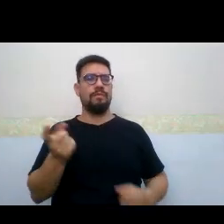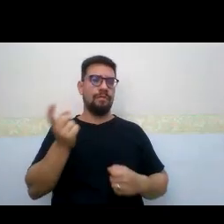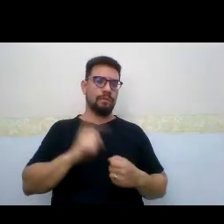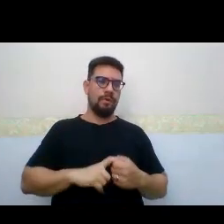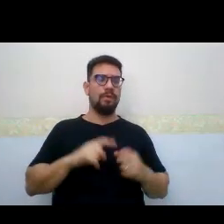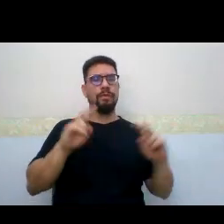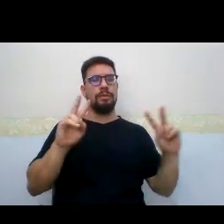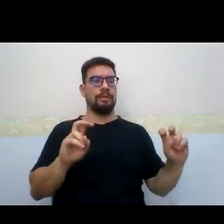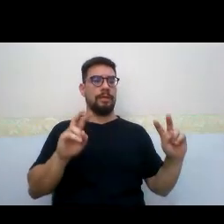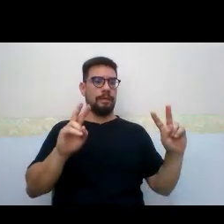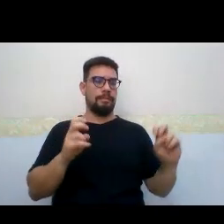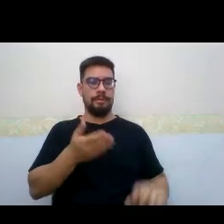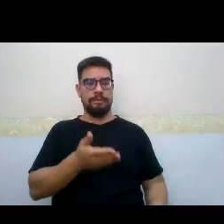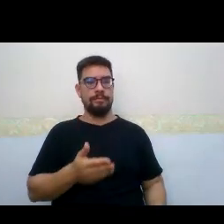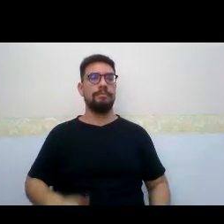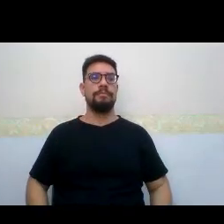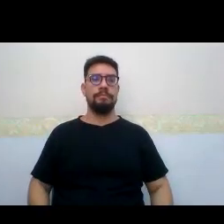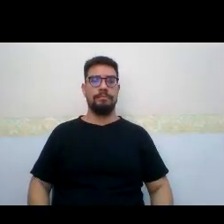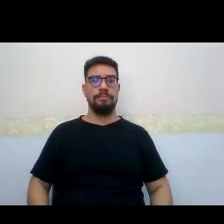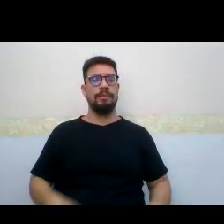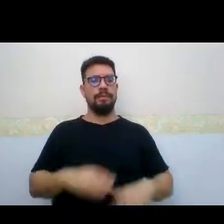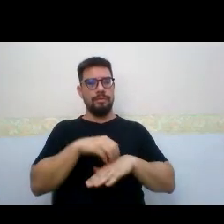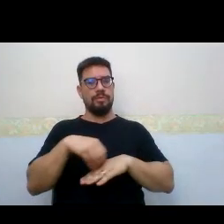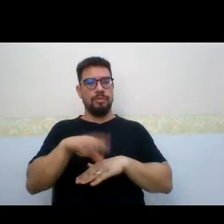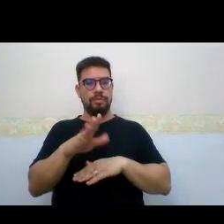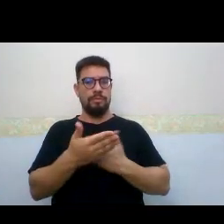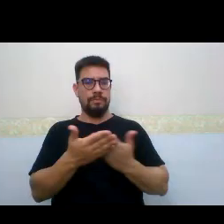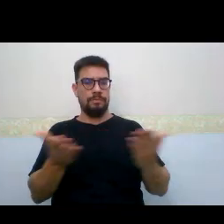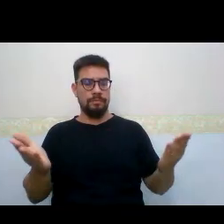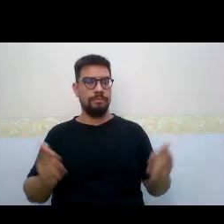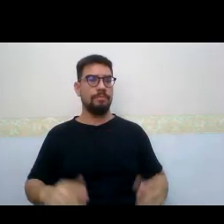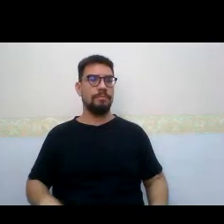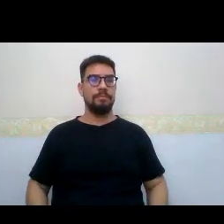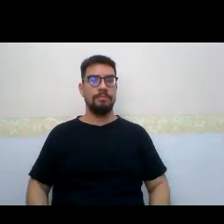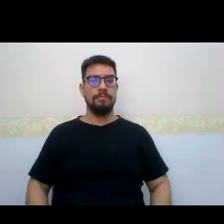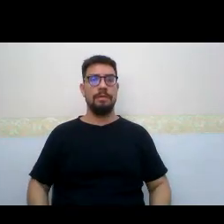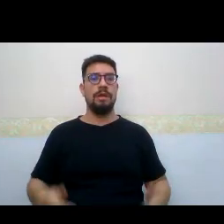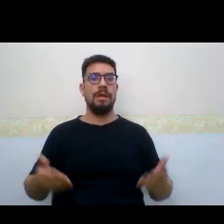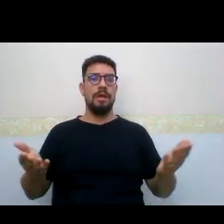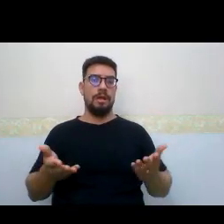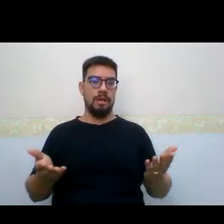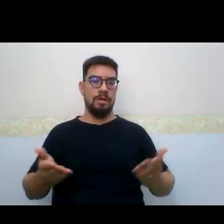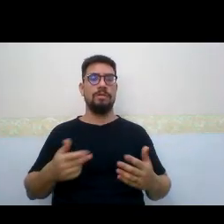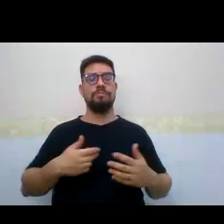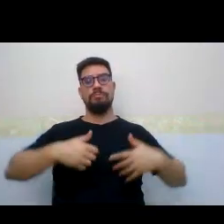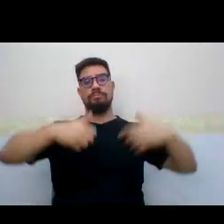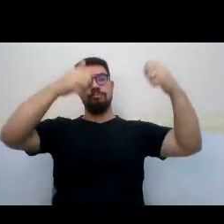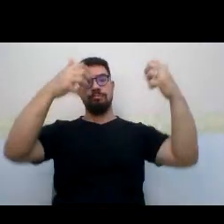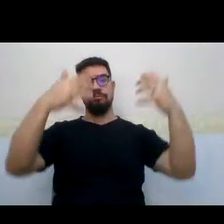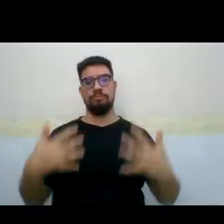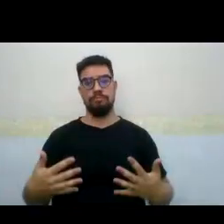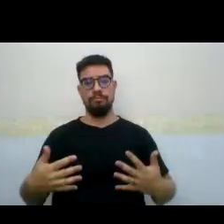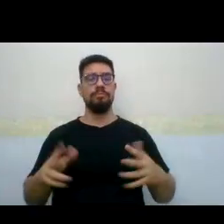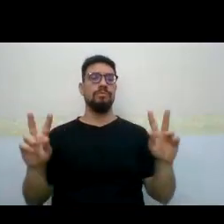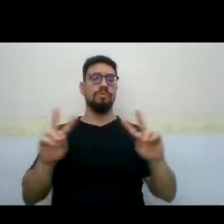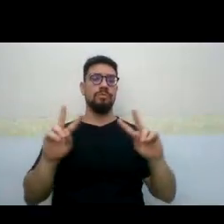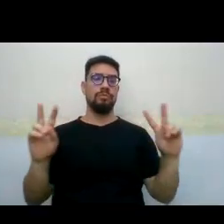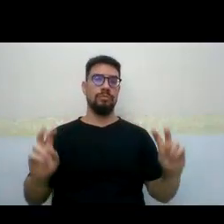outra forma, tá? Eu lembro vocês. Aí a gente, então, agora vai falar de